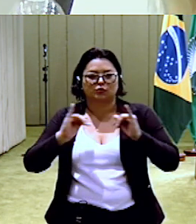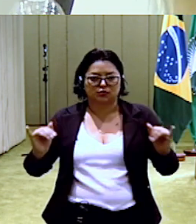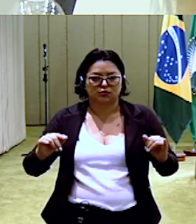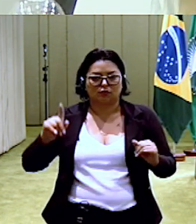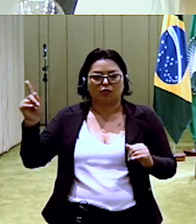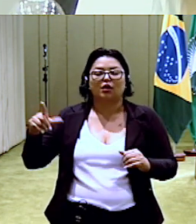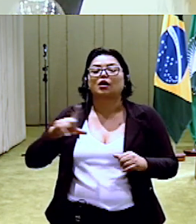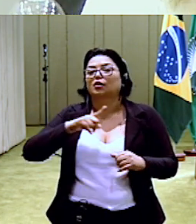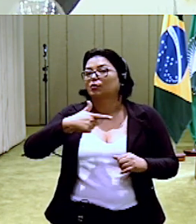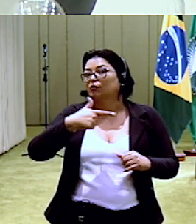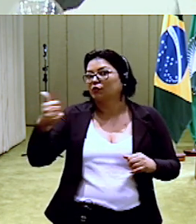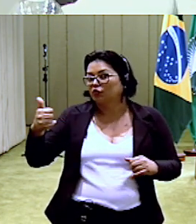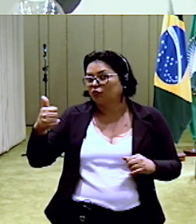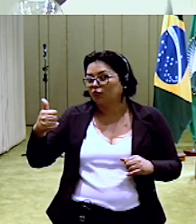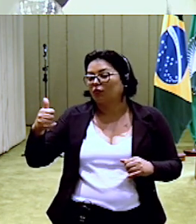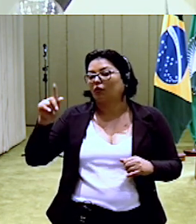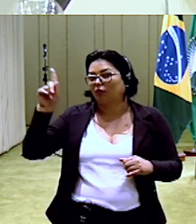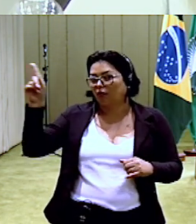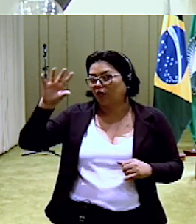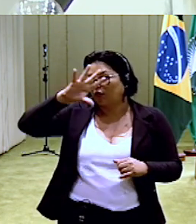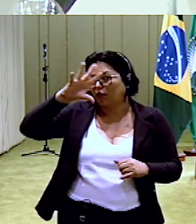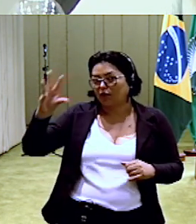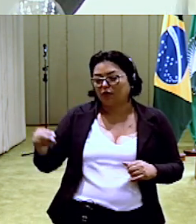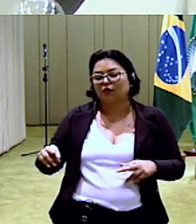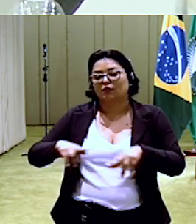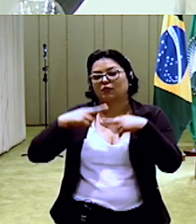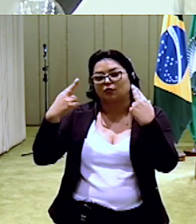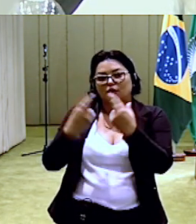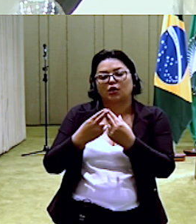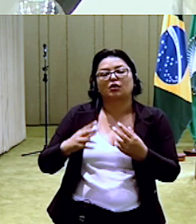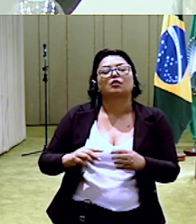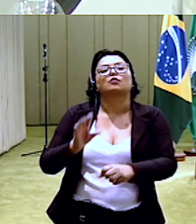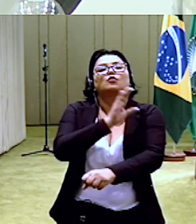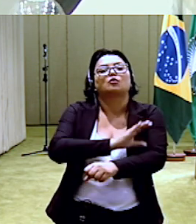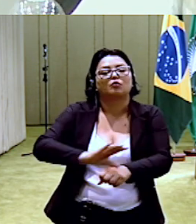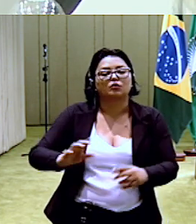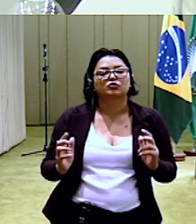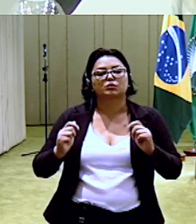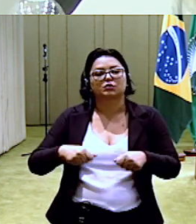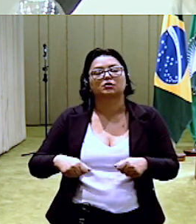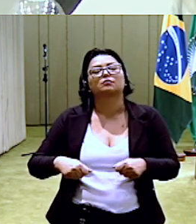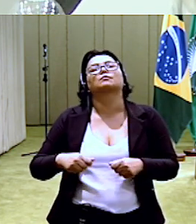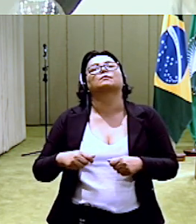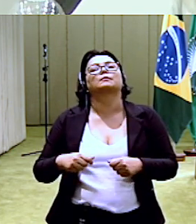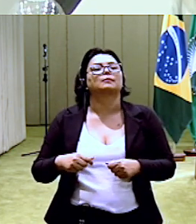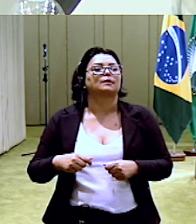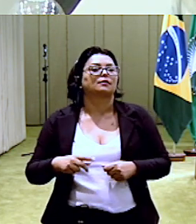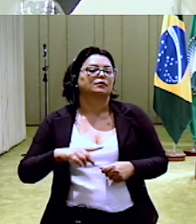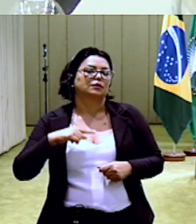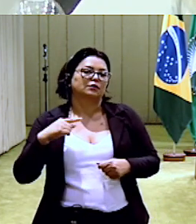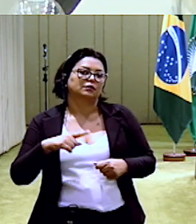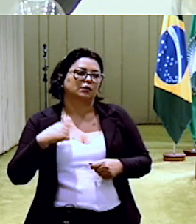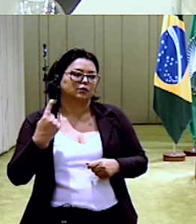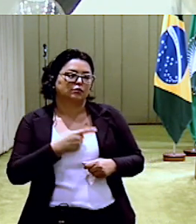21 setores de promoção comercial nos países africanos e nós vamos fazer uma capacitação e atualização da